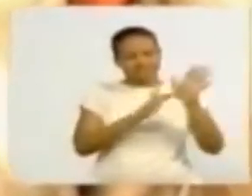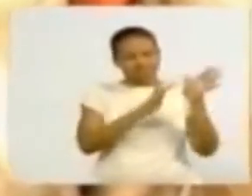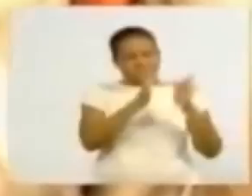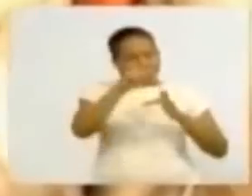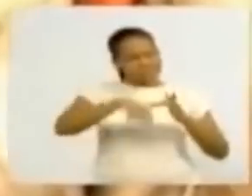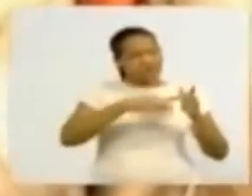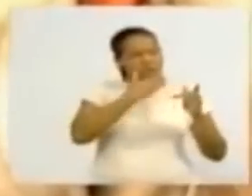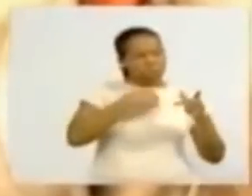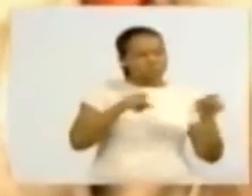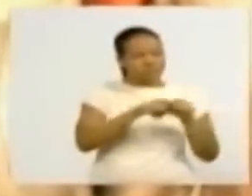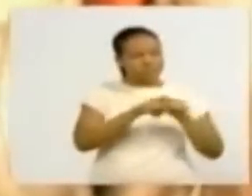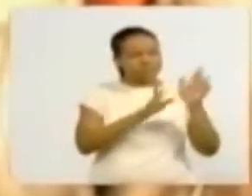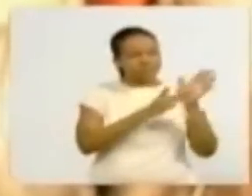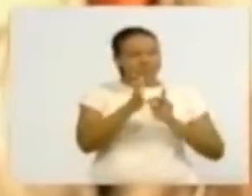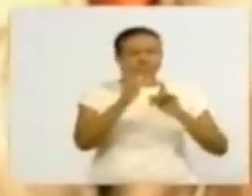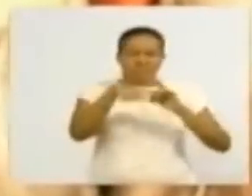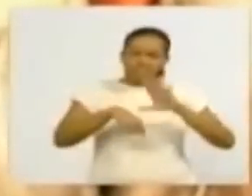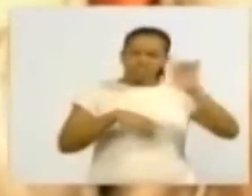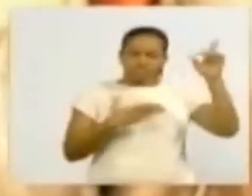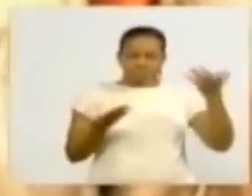sei como foi que Ele lhe apresentou Jesus.